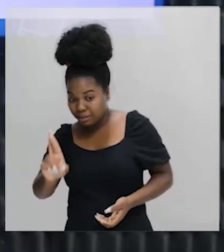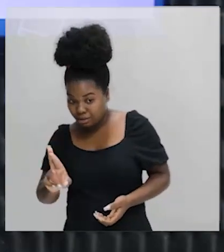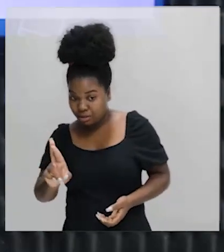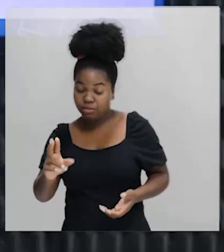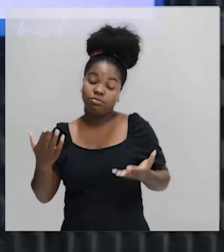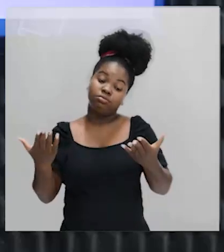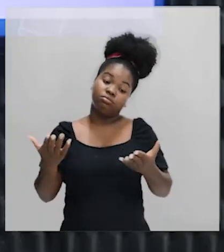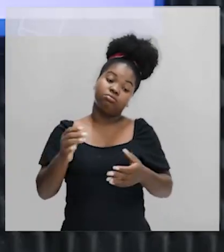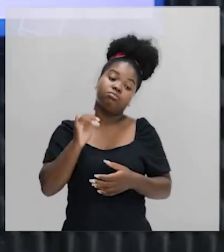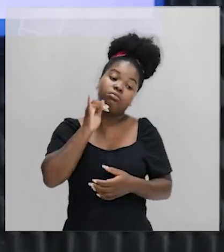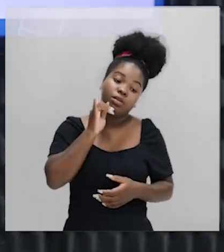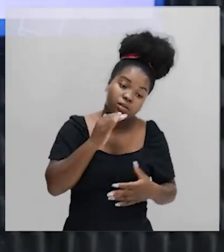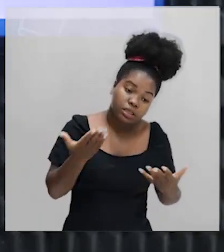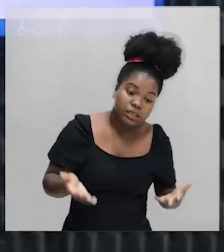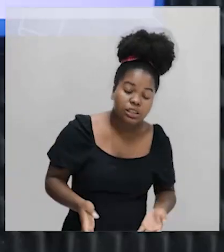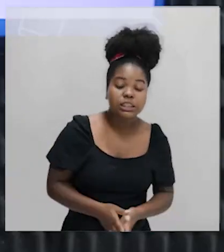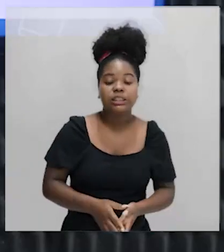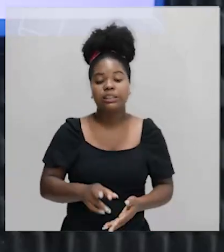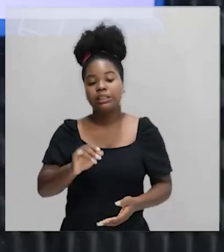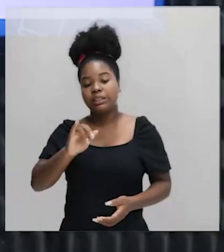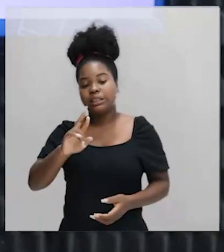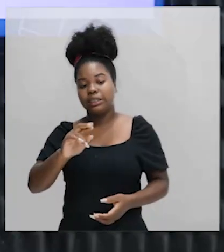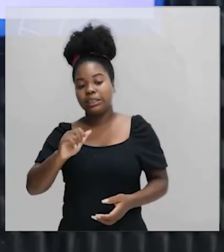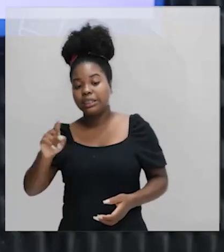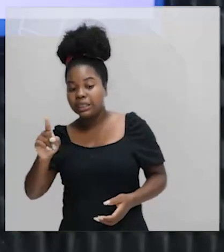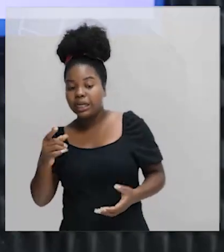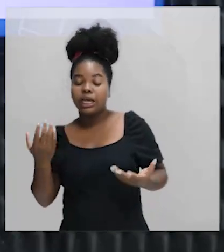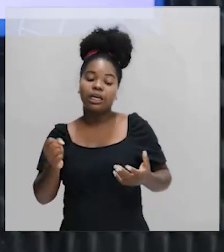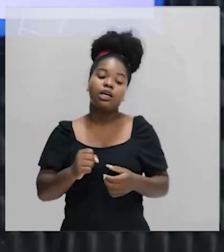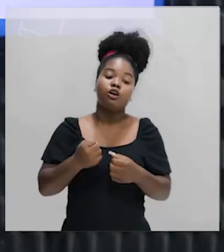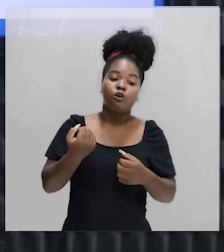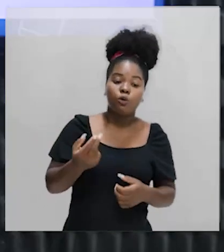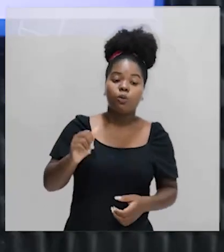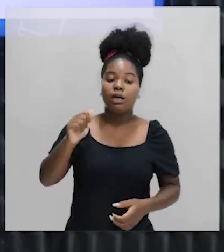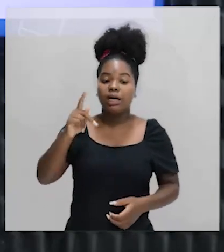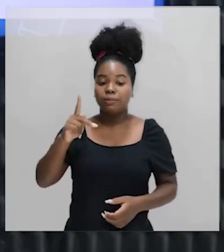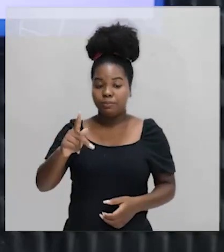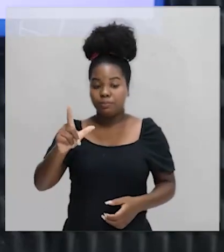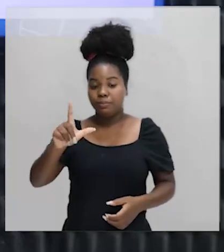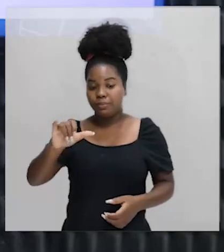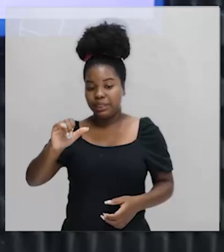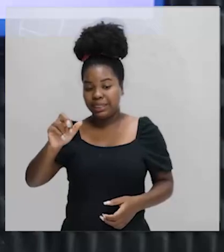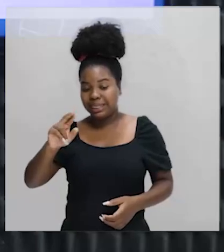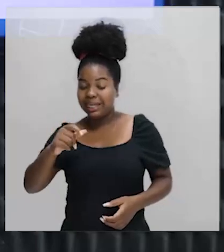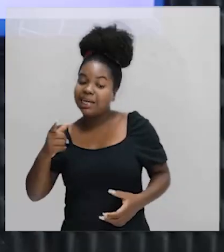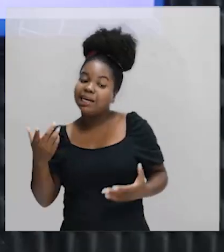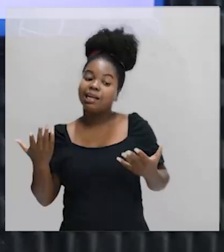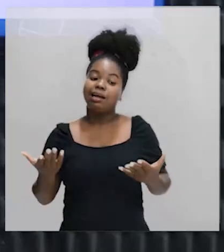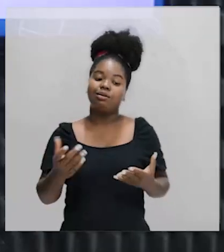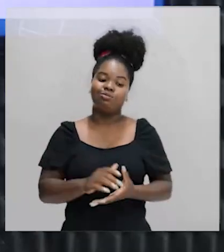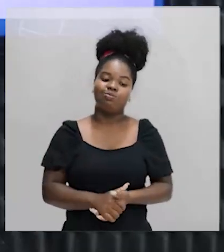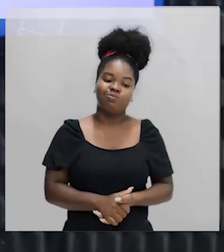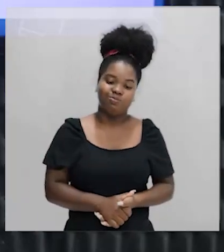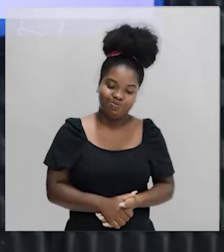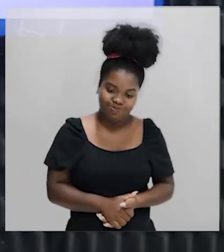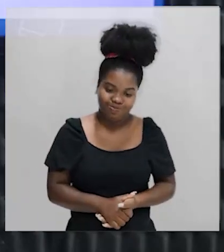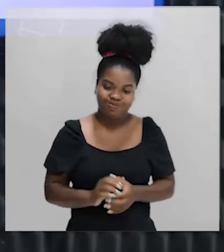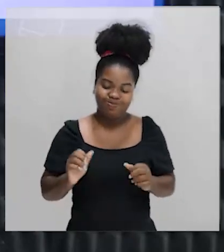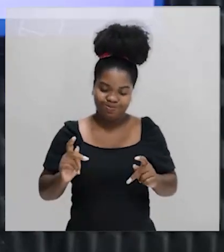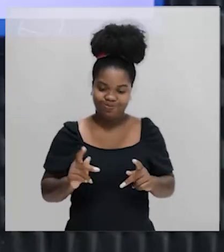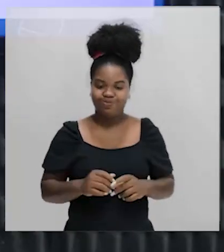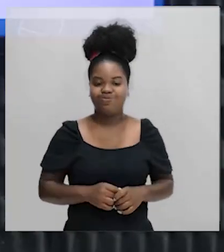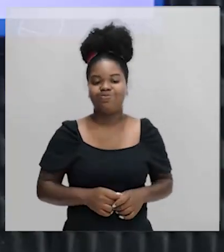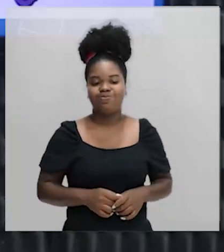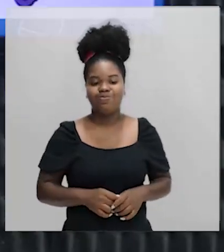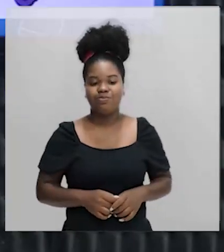ligação. Ele irá aplicar, ou aplicará. Vamos entrar em contato, ou entraremos em